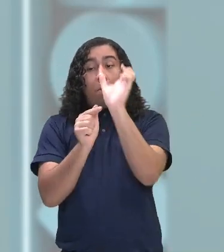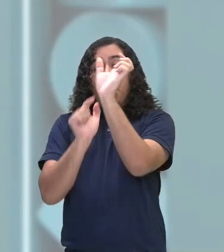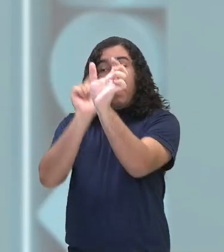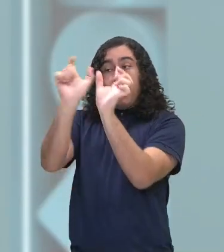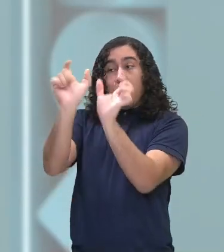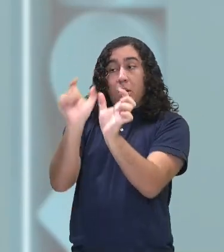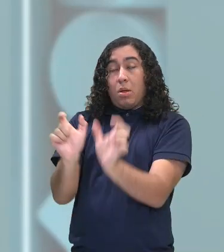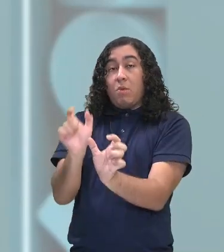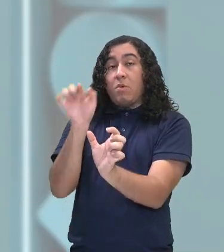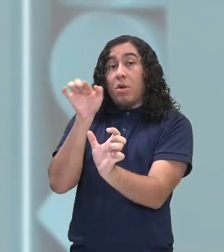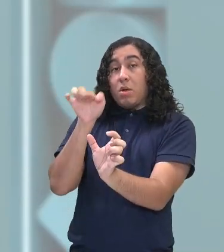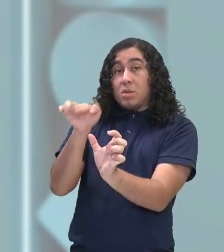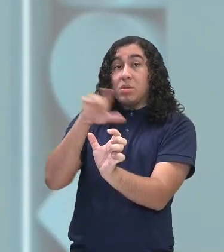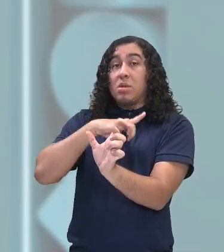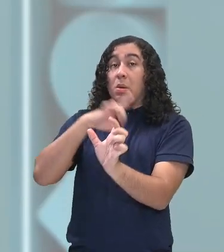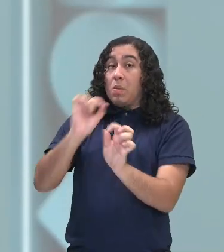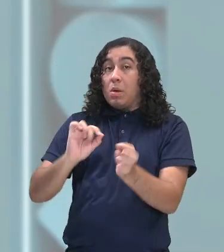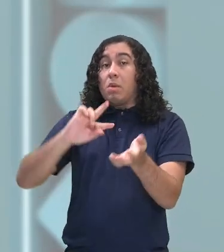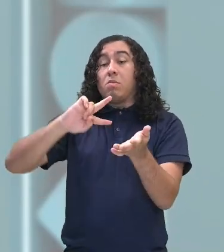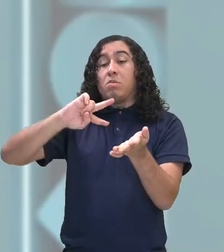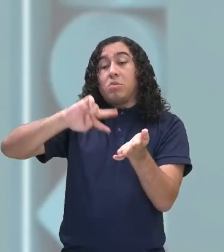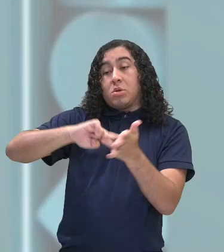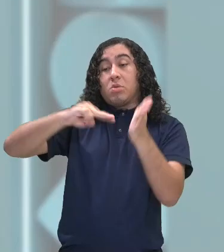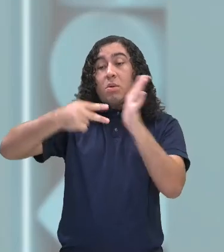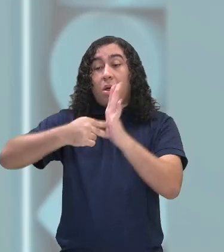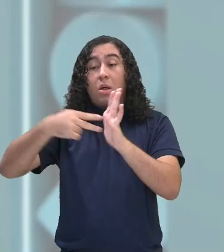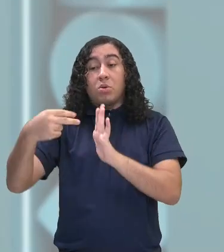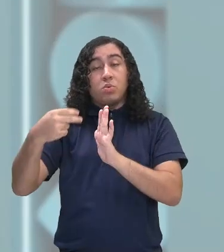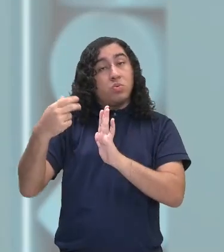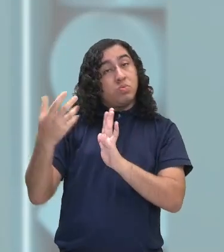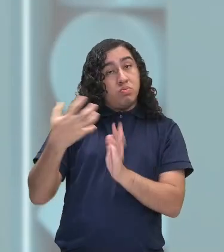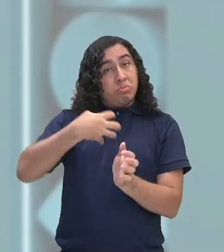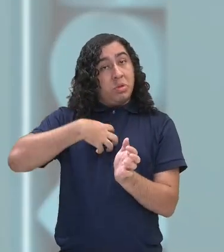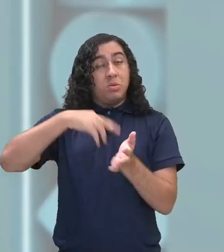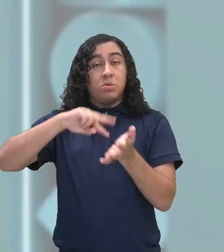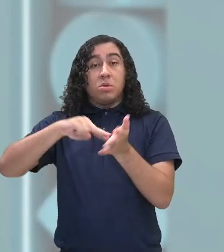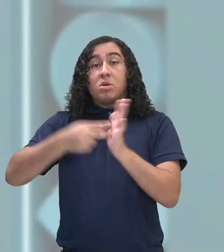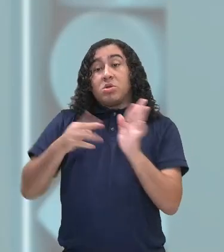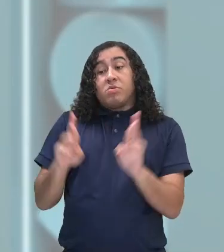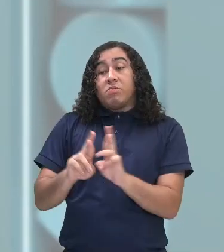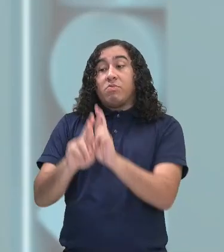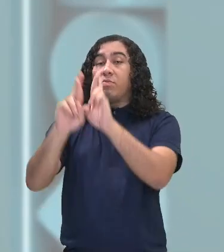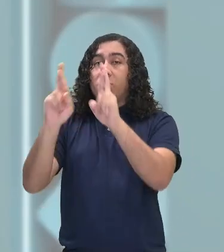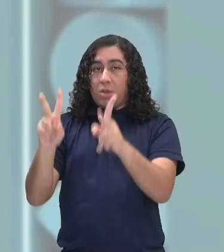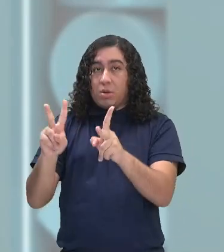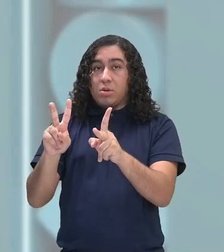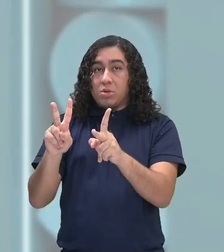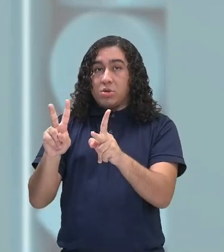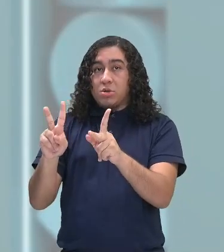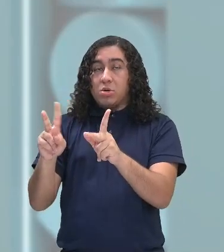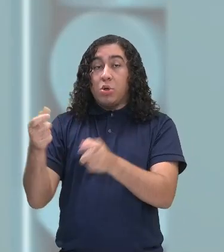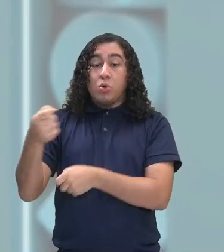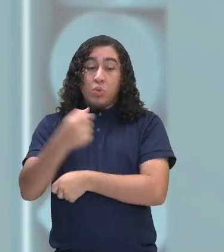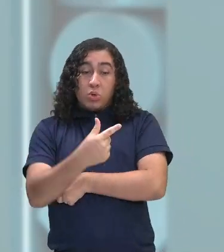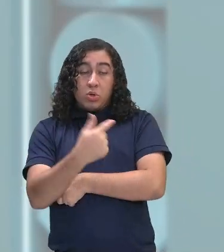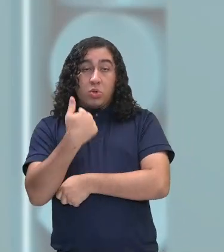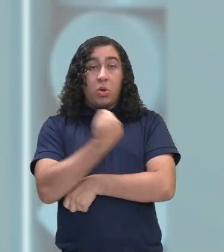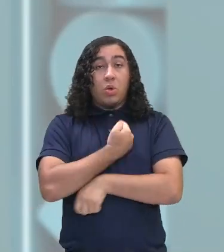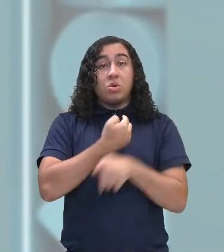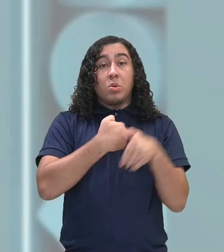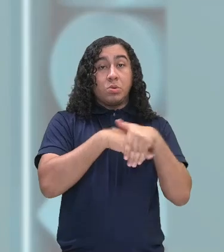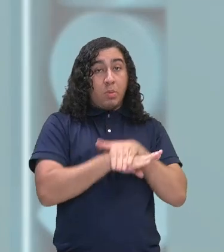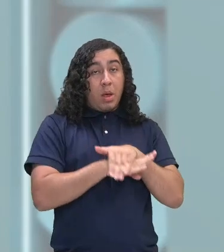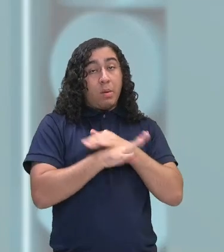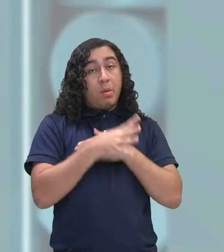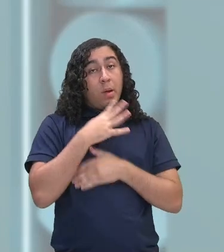elas assumem sentidos bem diferentes daqueles que nós conhecemos